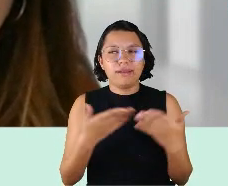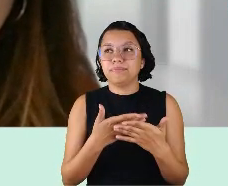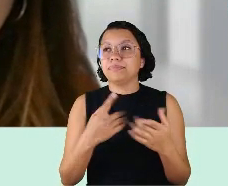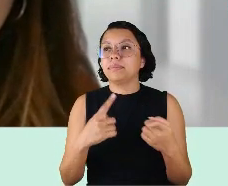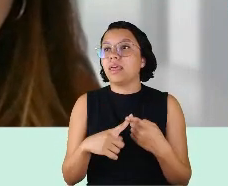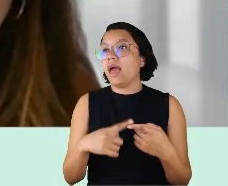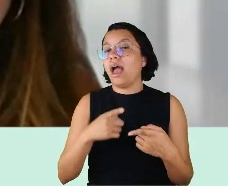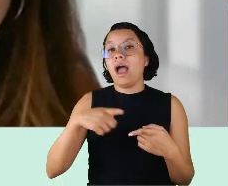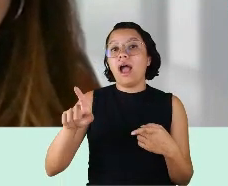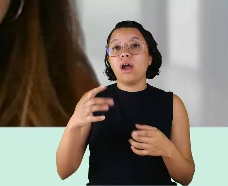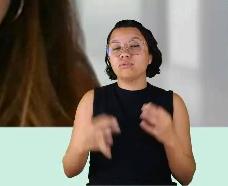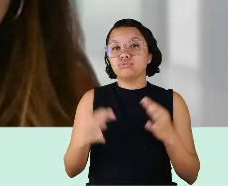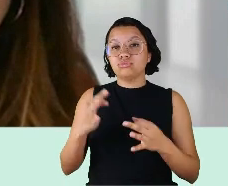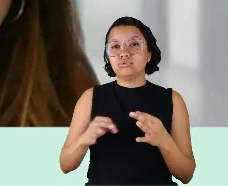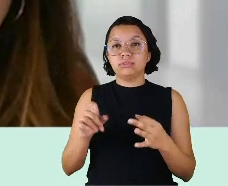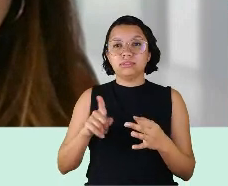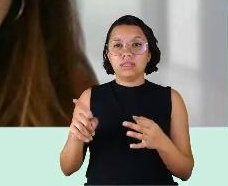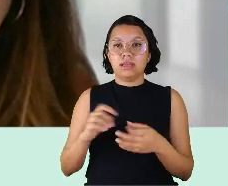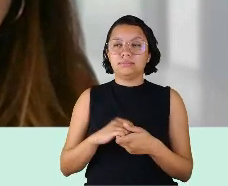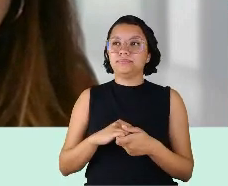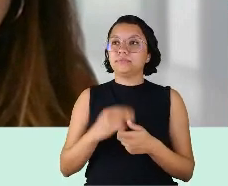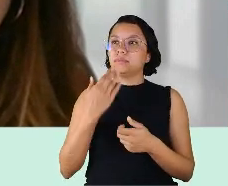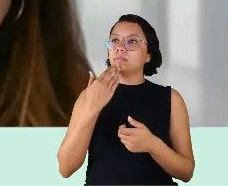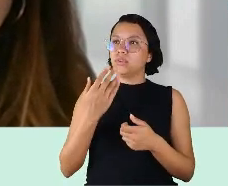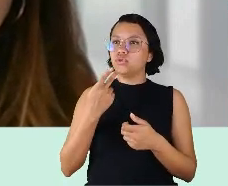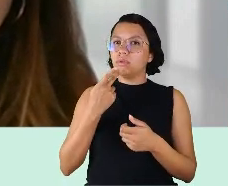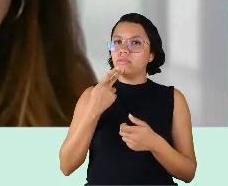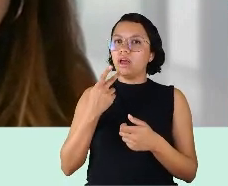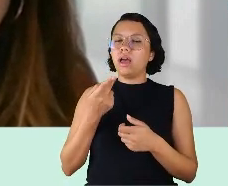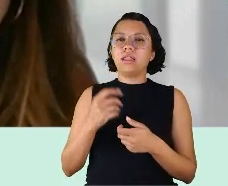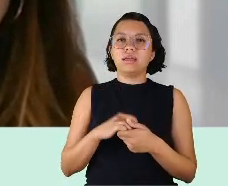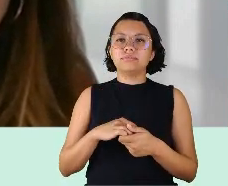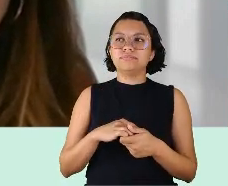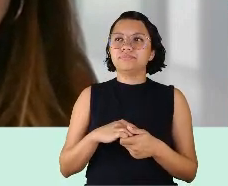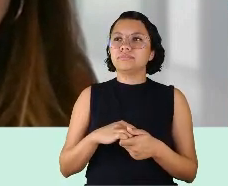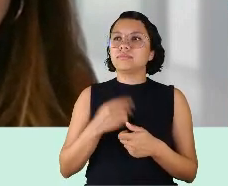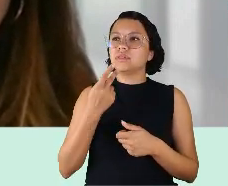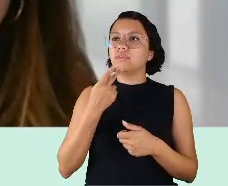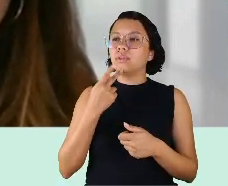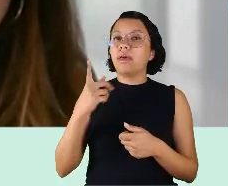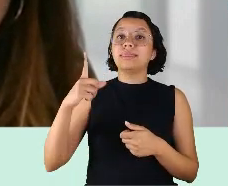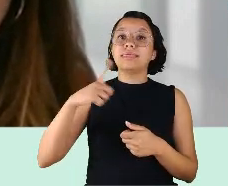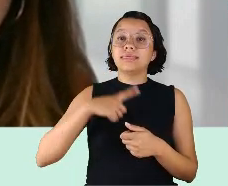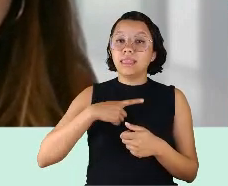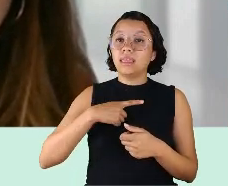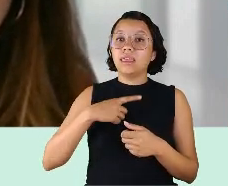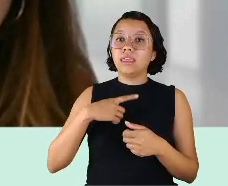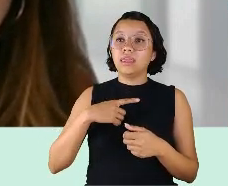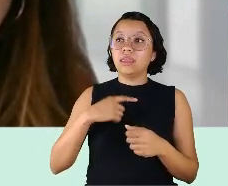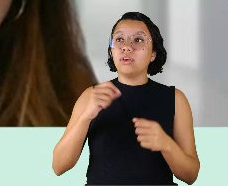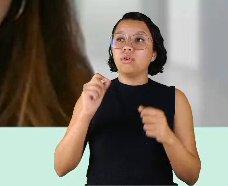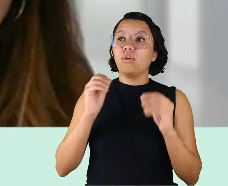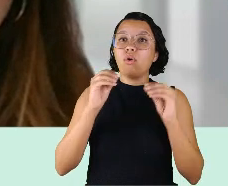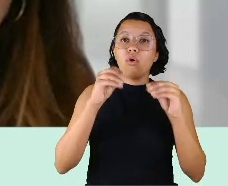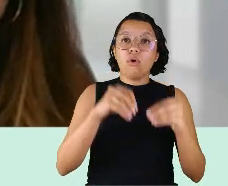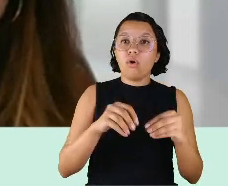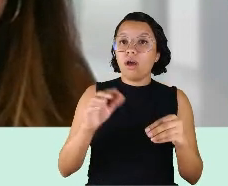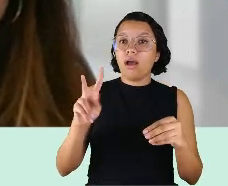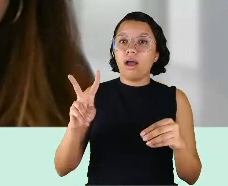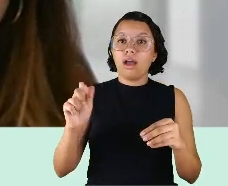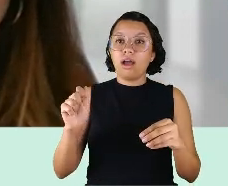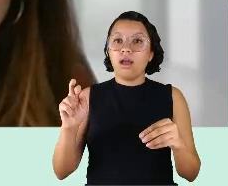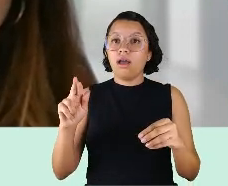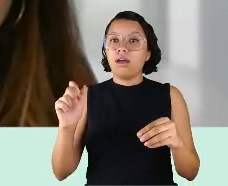um juiz lá pediu a palavra e disse, tem que instalar essas varas logo, porque